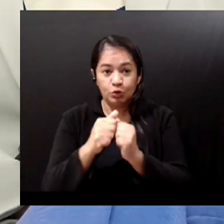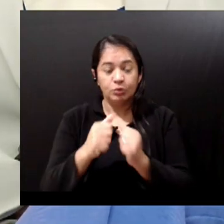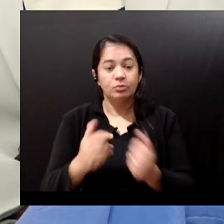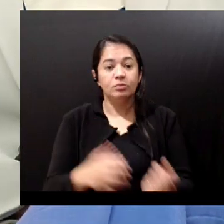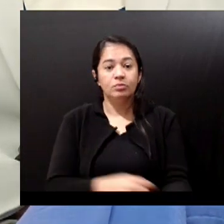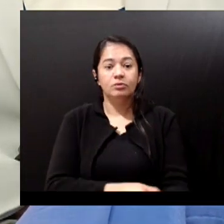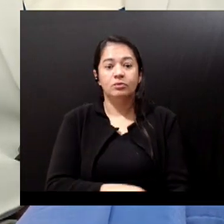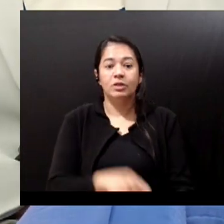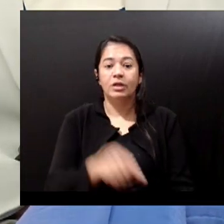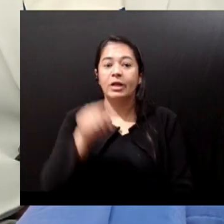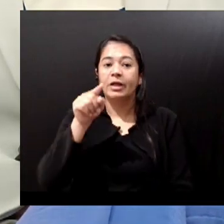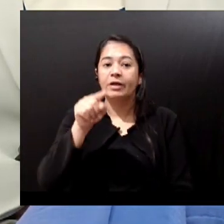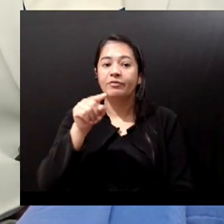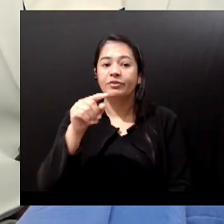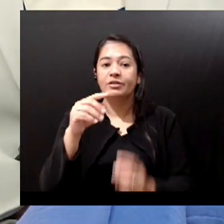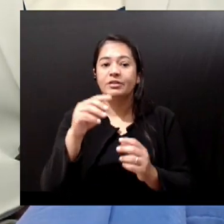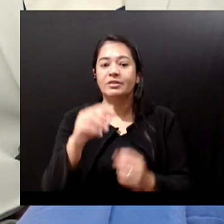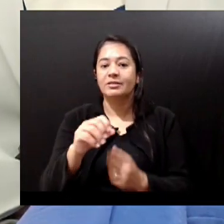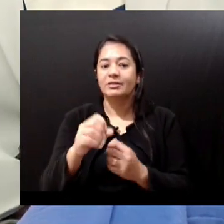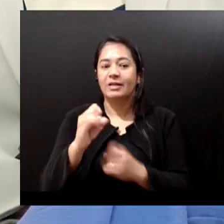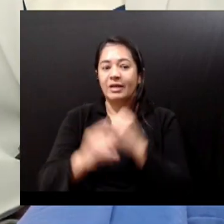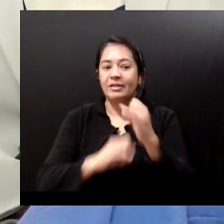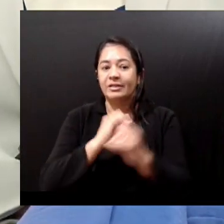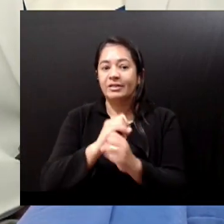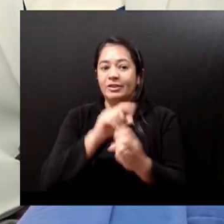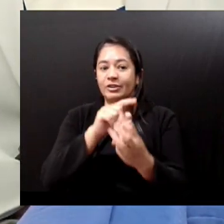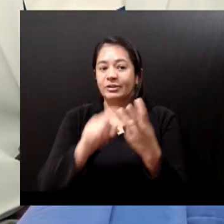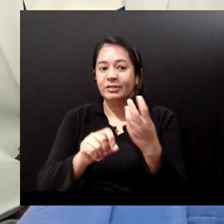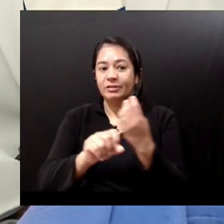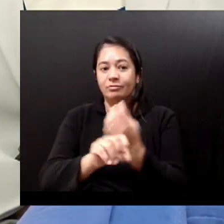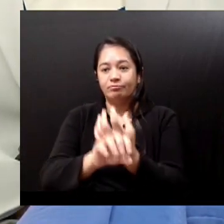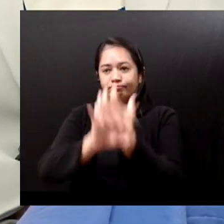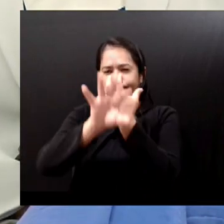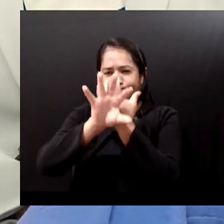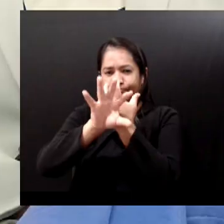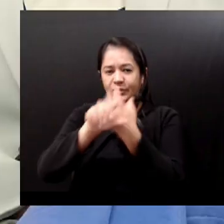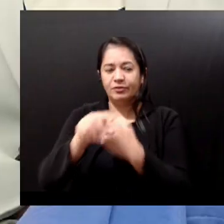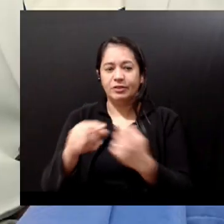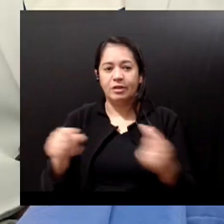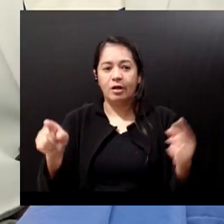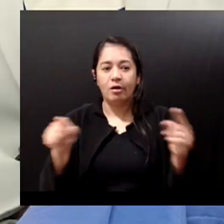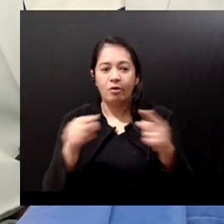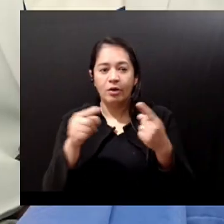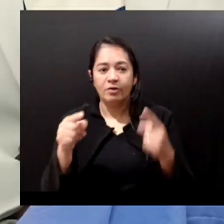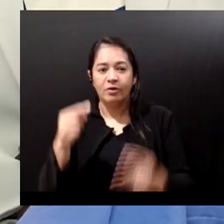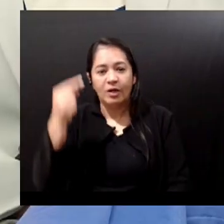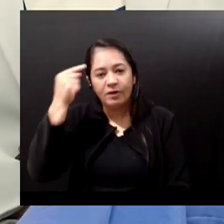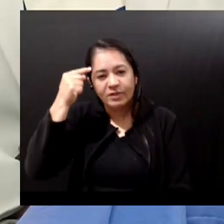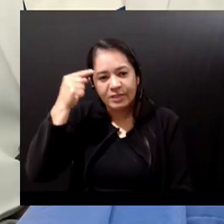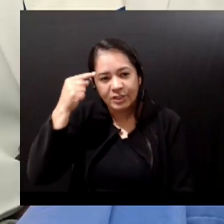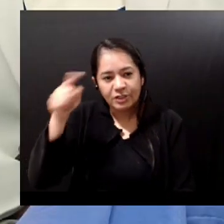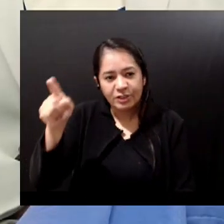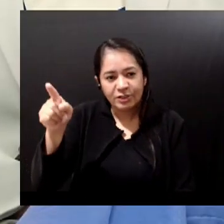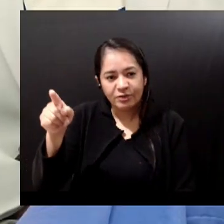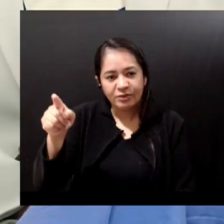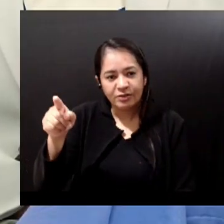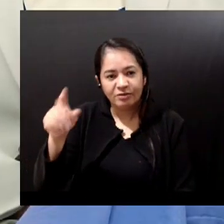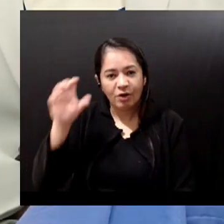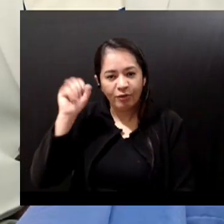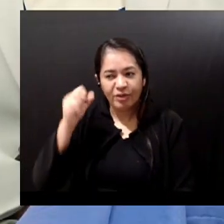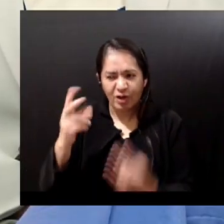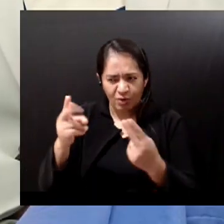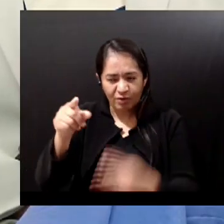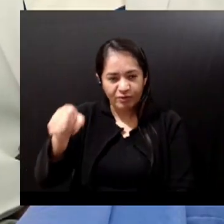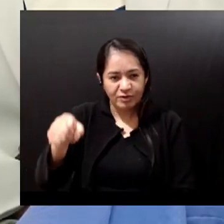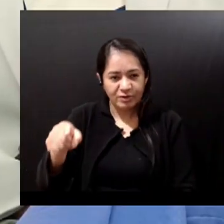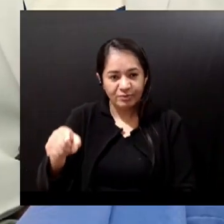a internet e o outro, é o mediador. Então você colocar uma música lá, você acha que o outro vai ouvir exatamente o que você está ouvindo? Não, às vezes o computador dele não é